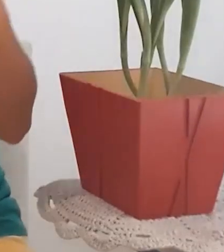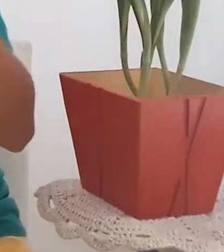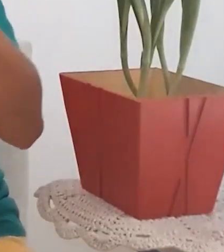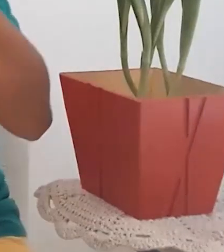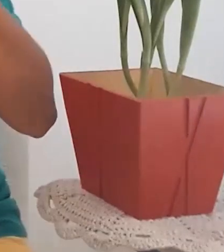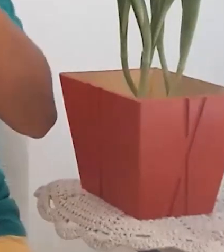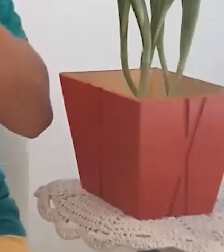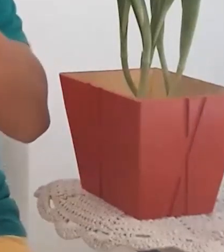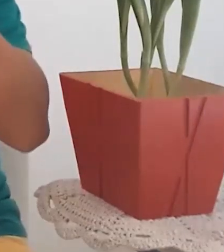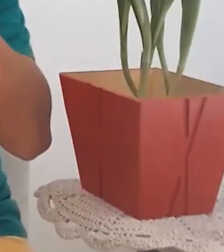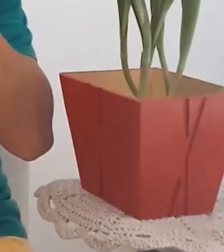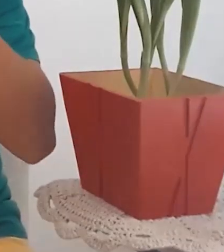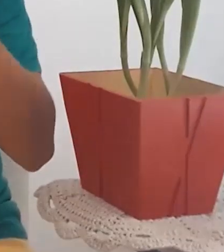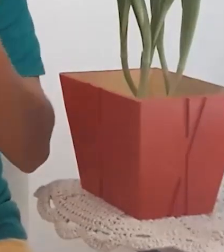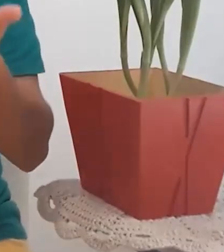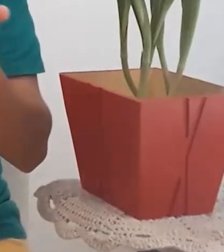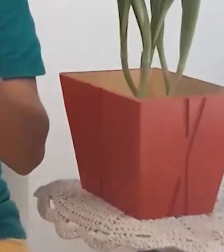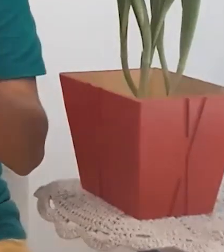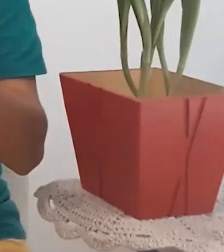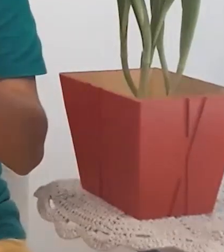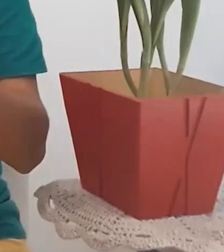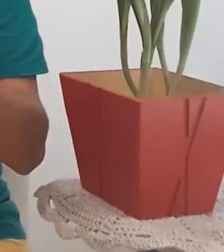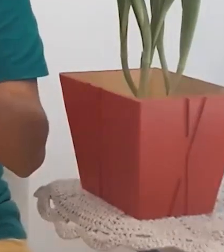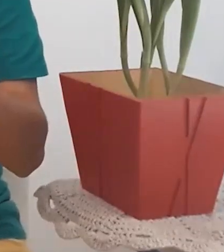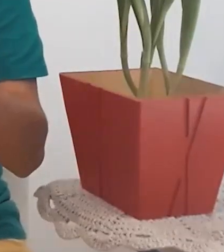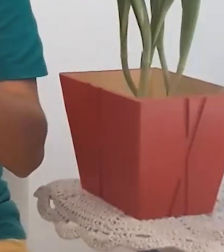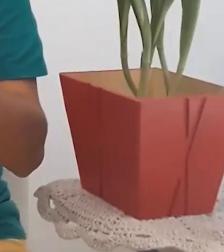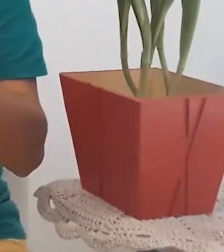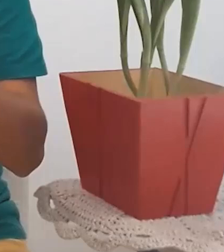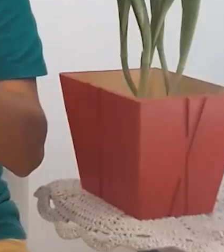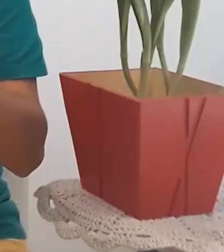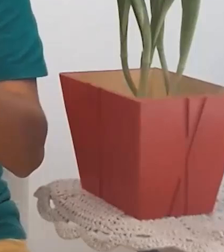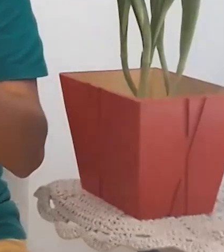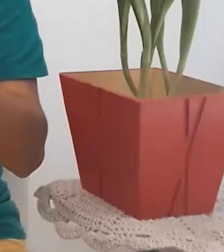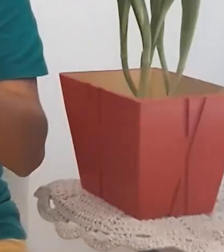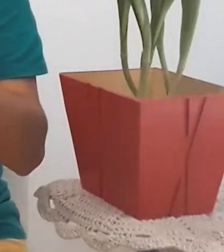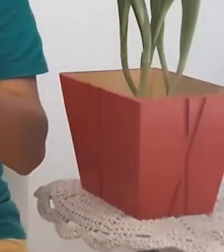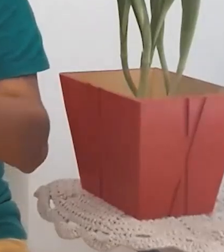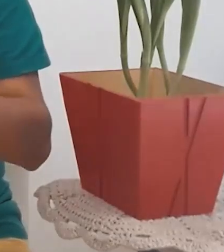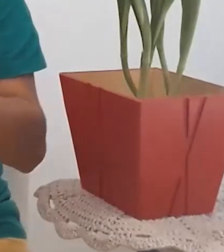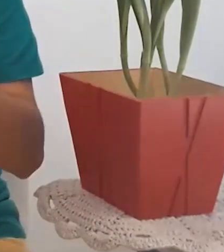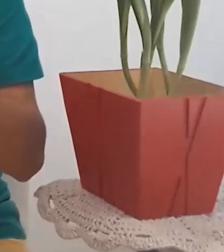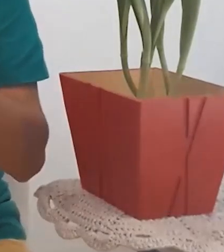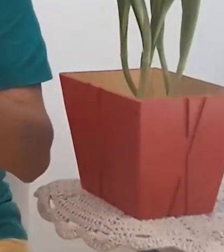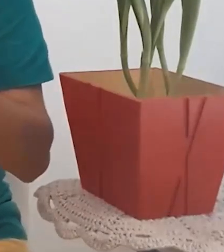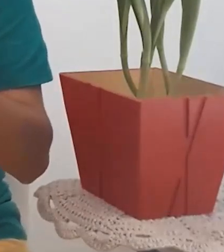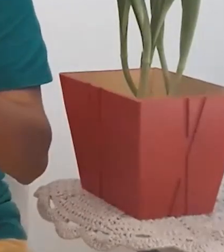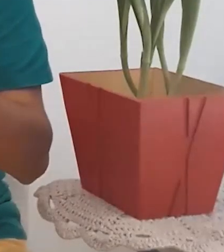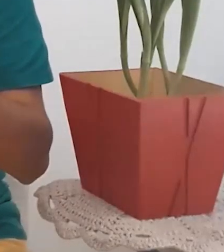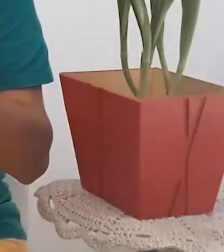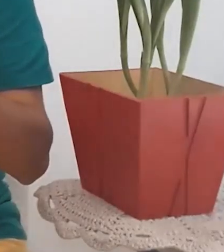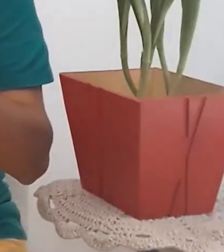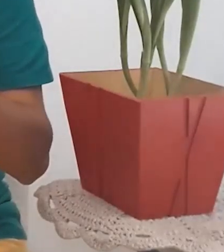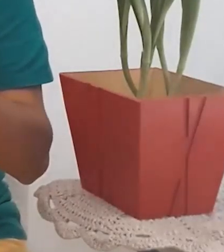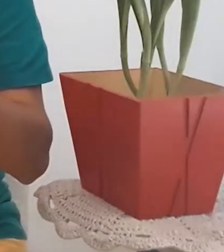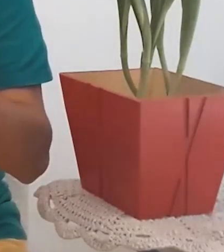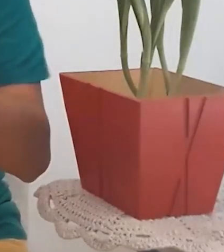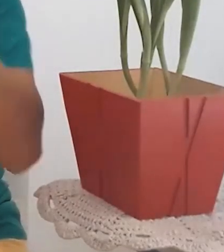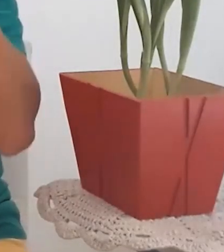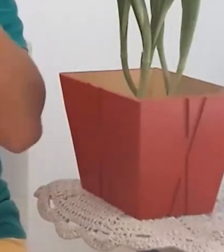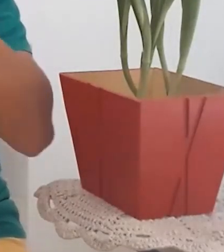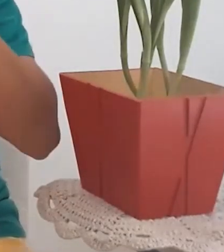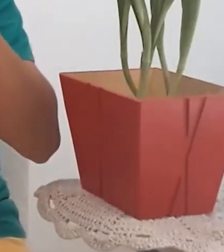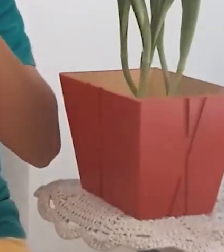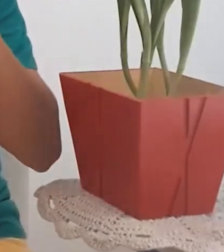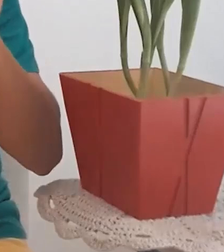Vocês podem pedir para mãe, para quem? Para tia, para